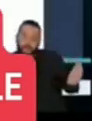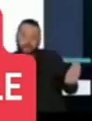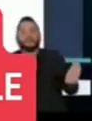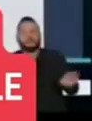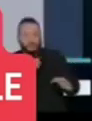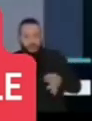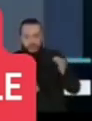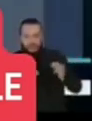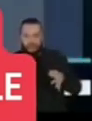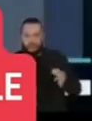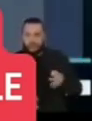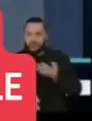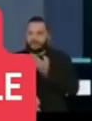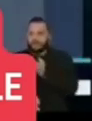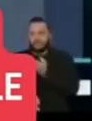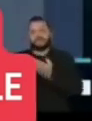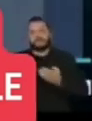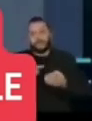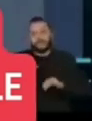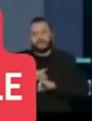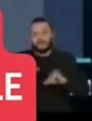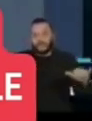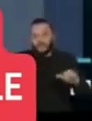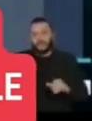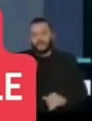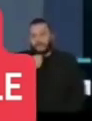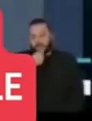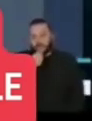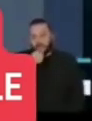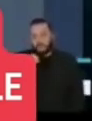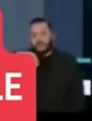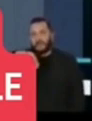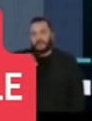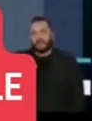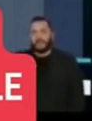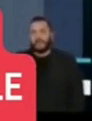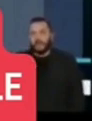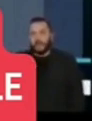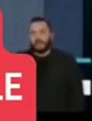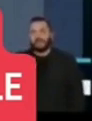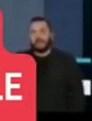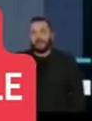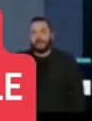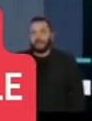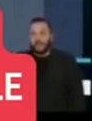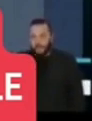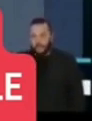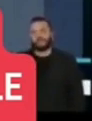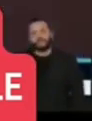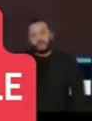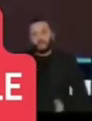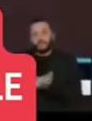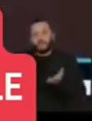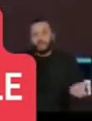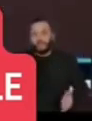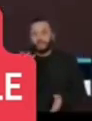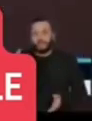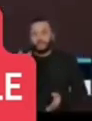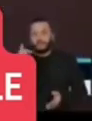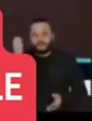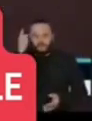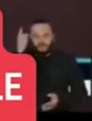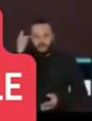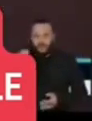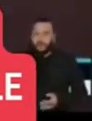A fala foi divulgada com exclusividade pela jornalista Mônica Bergamo no jornal Folha de São Paulo. Na